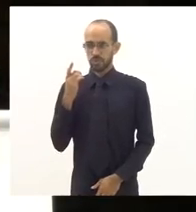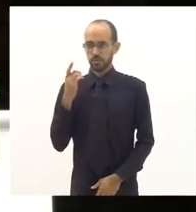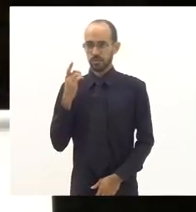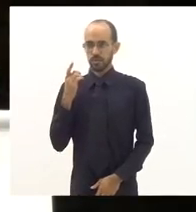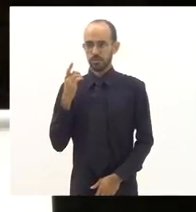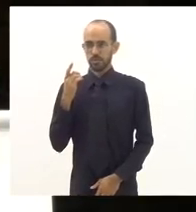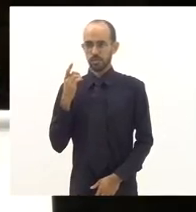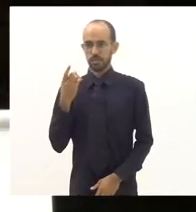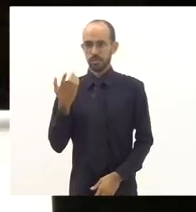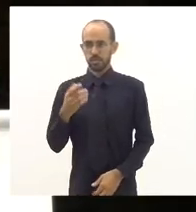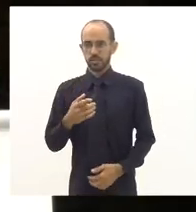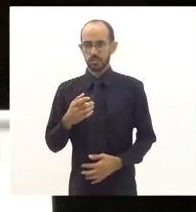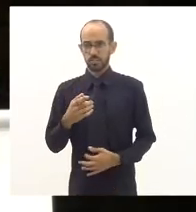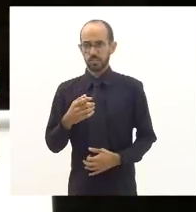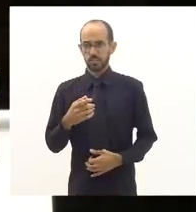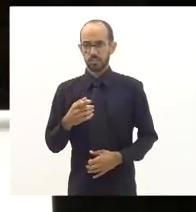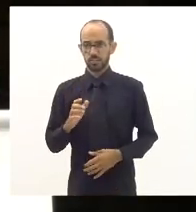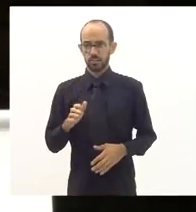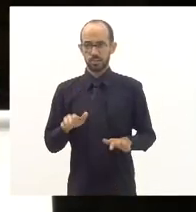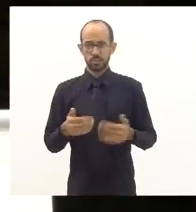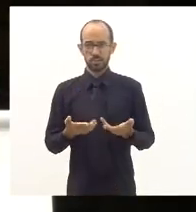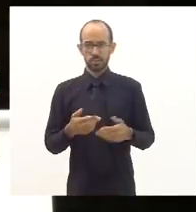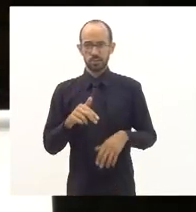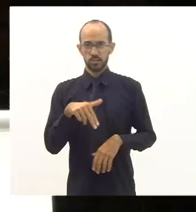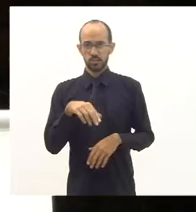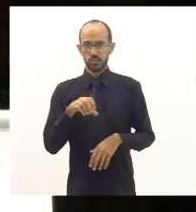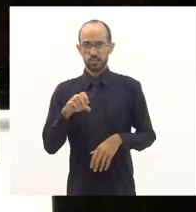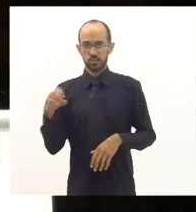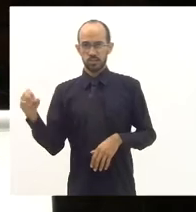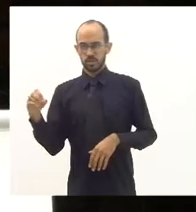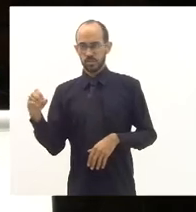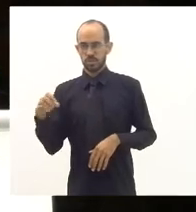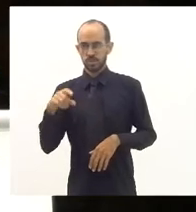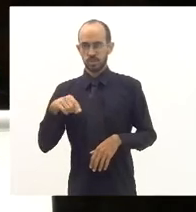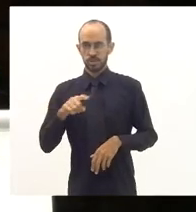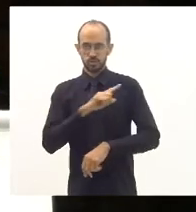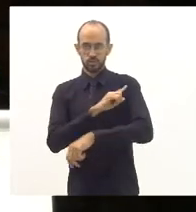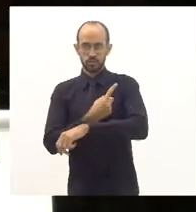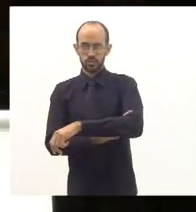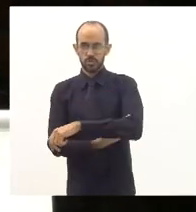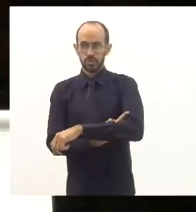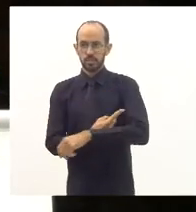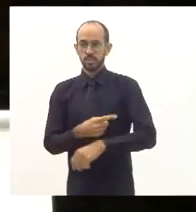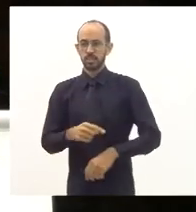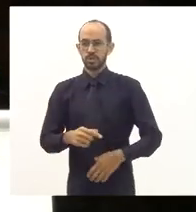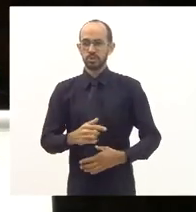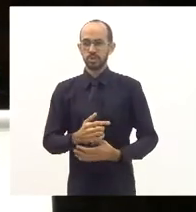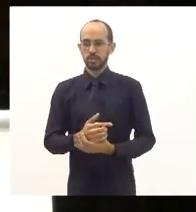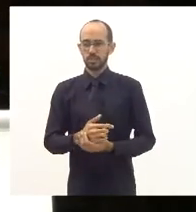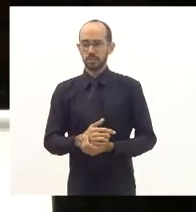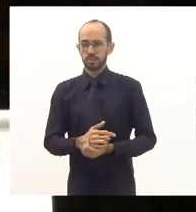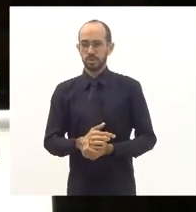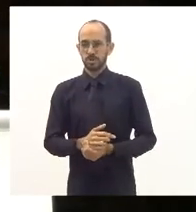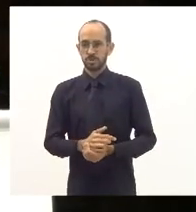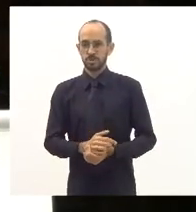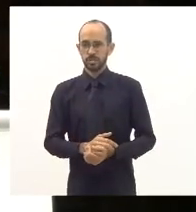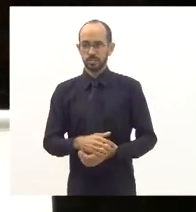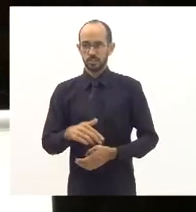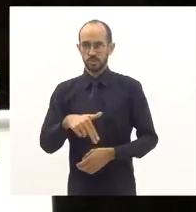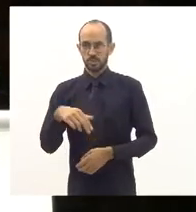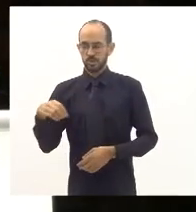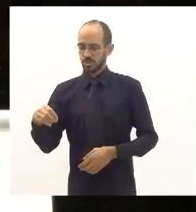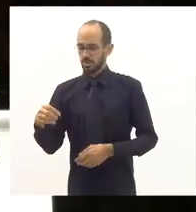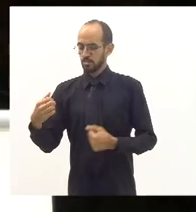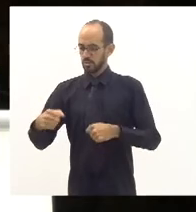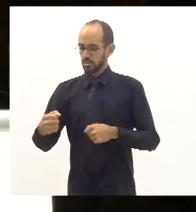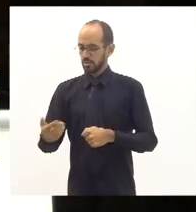falou, o Noroeste é muito forte, e ali o Noroeste precisa de